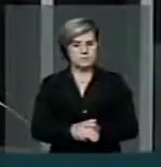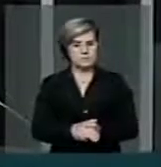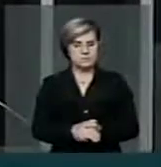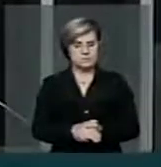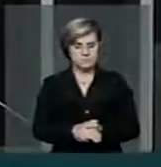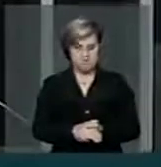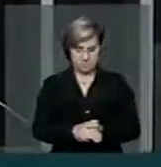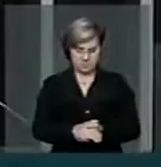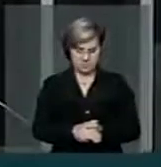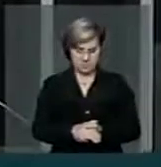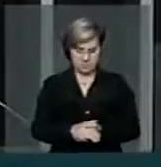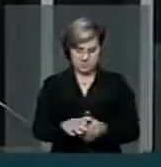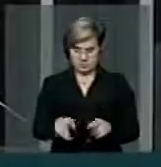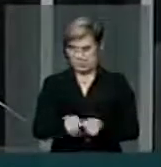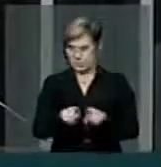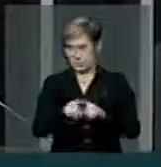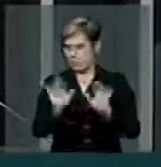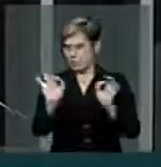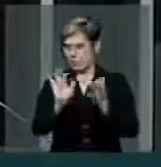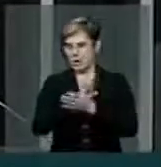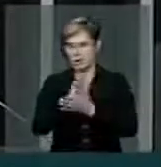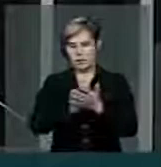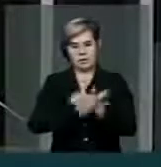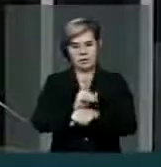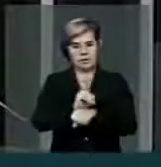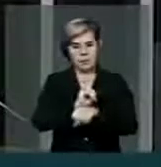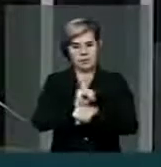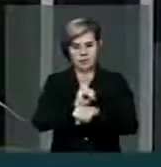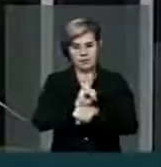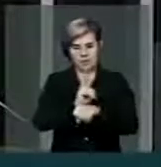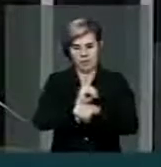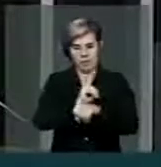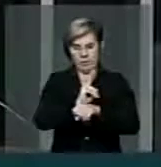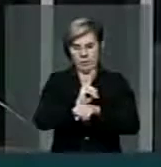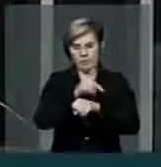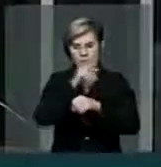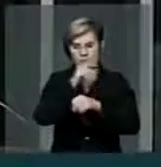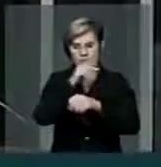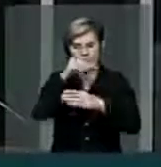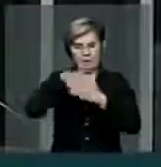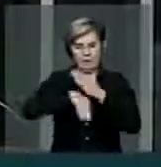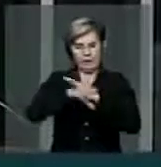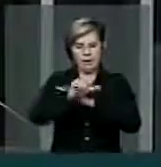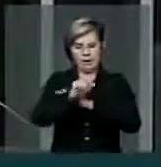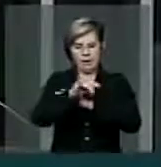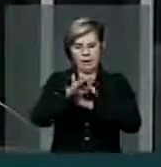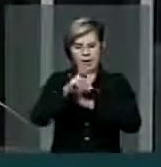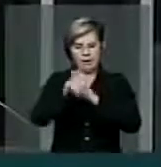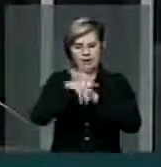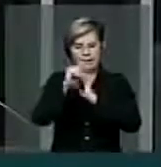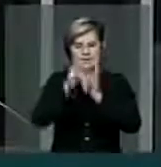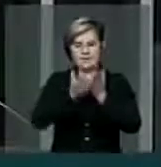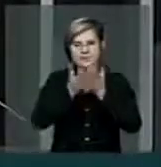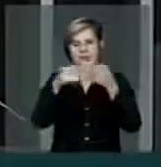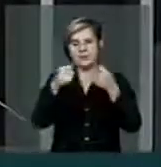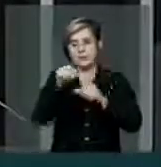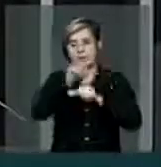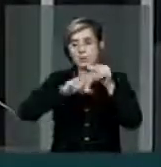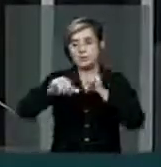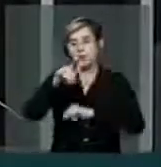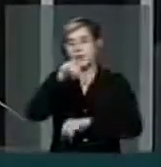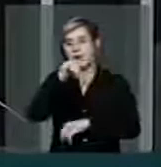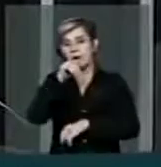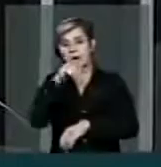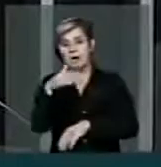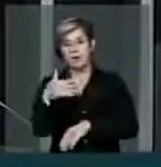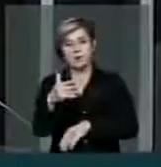presidente, o controle de manuseio de água e lastro dos navios, determina que estes devem realizar a troca de água e de lastro